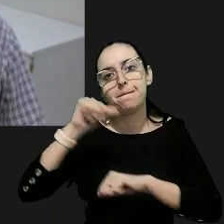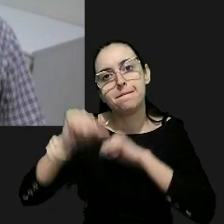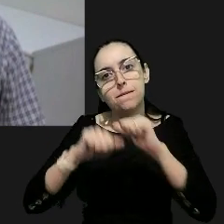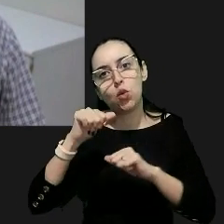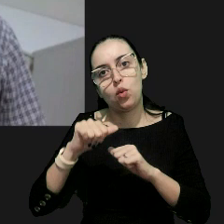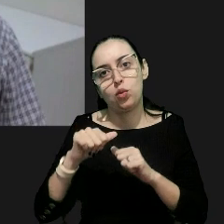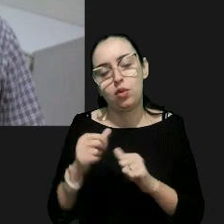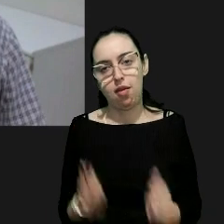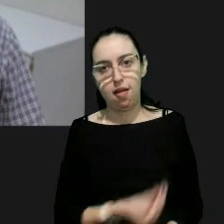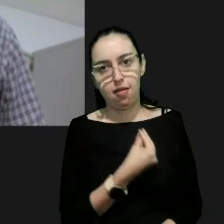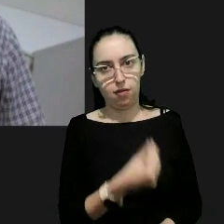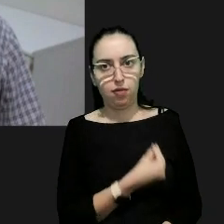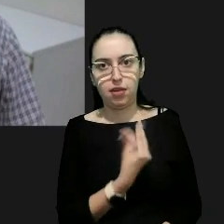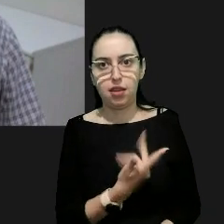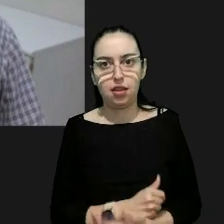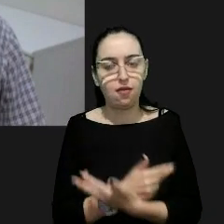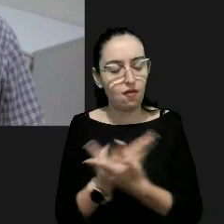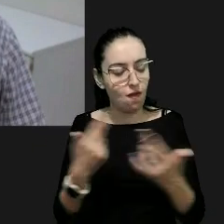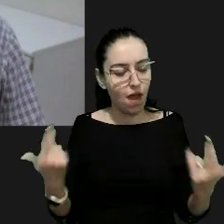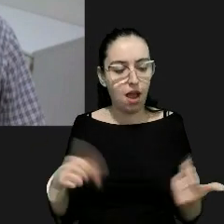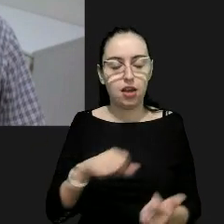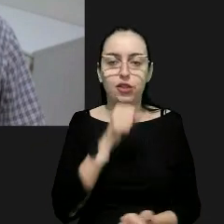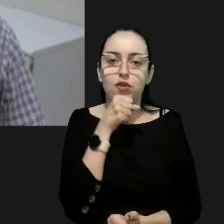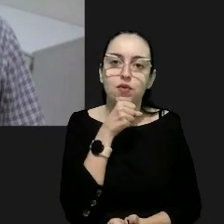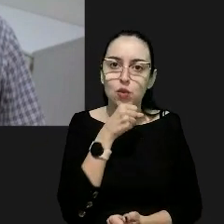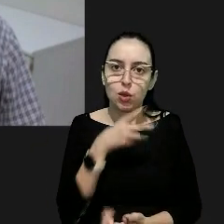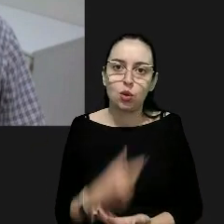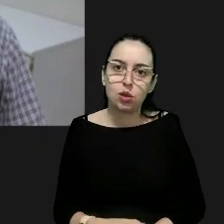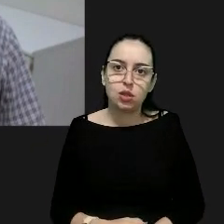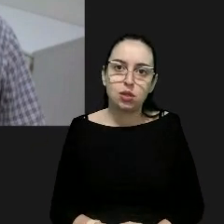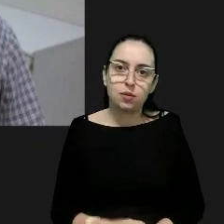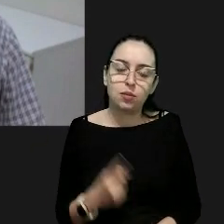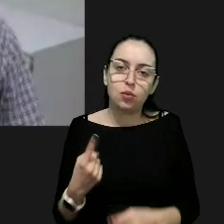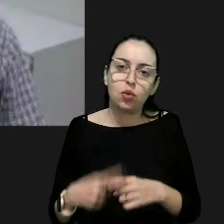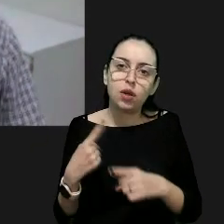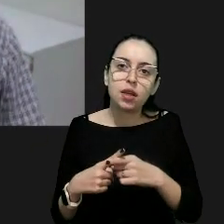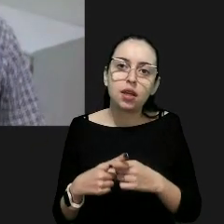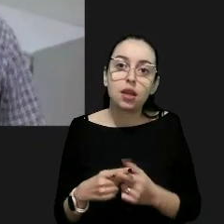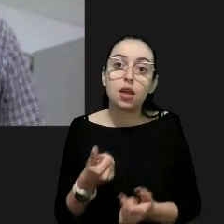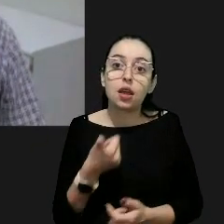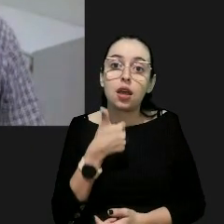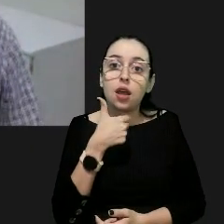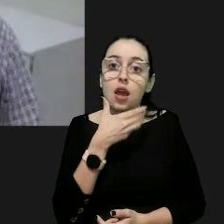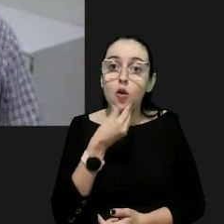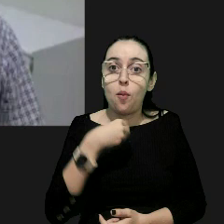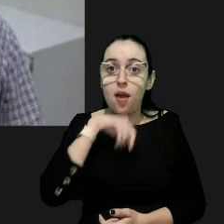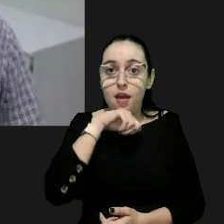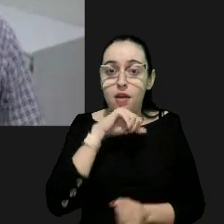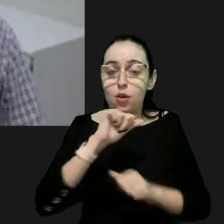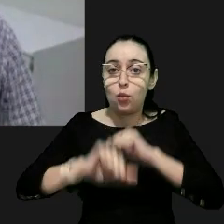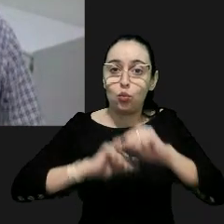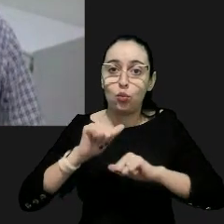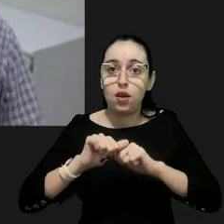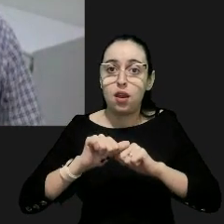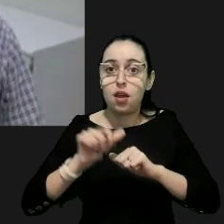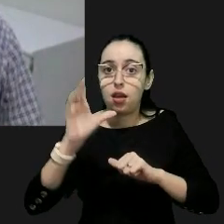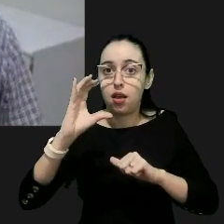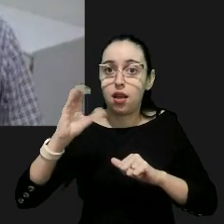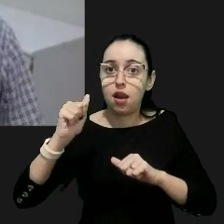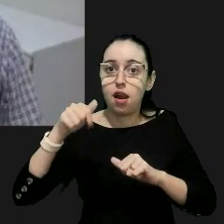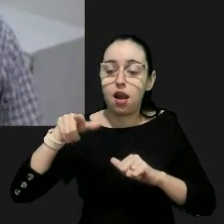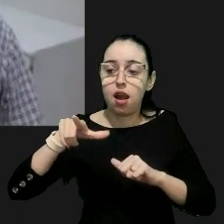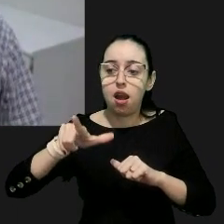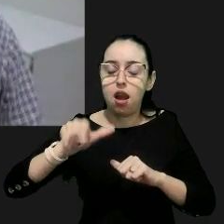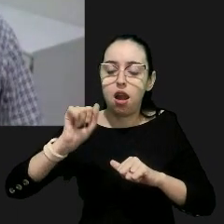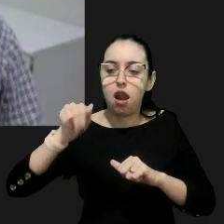essa aguinha pode mudar muita coisa para muitos idosos. Porque o pai do Cláudio já vai